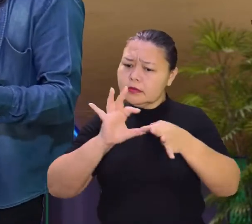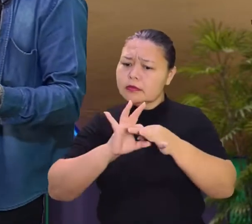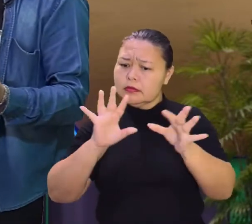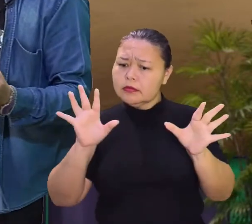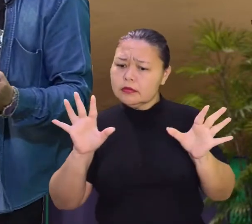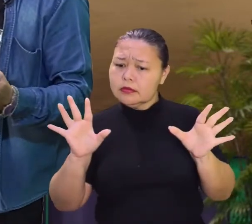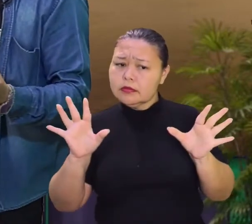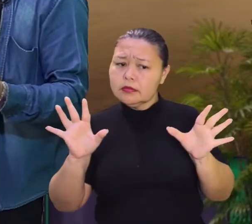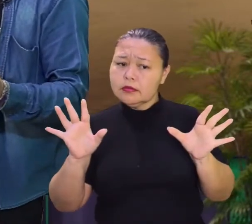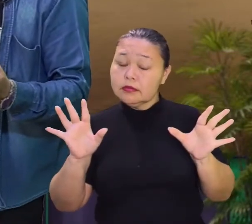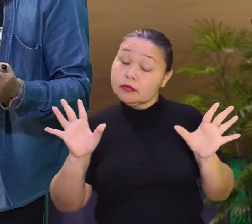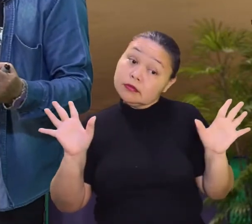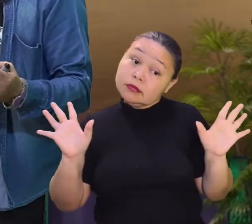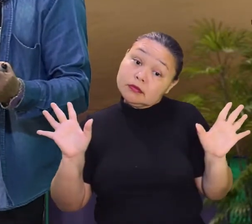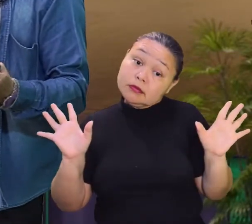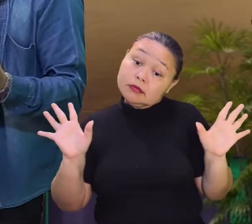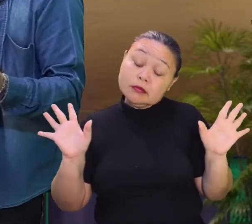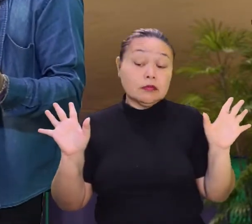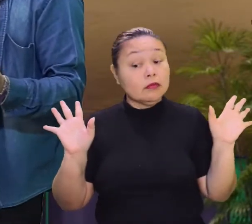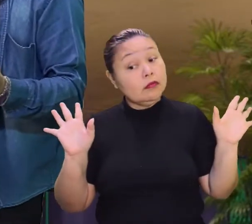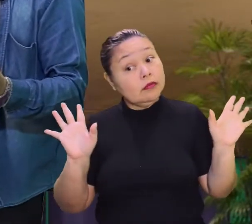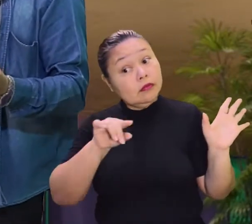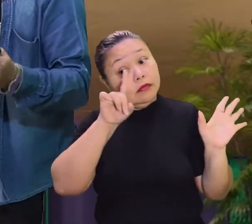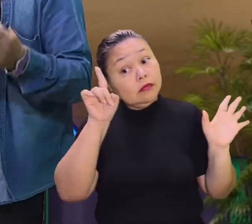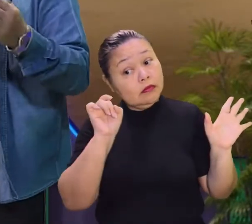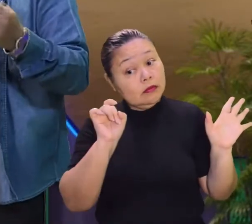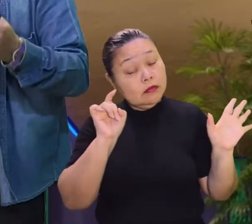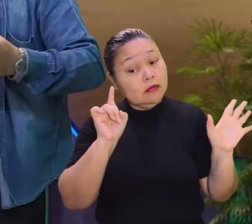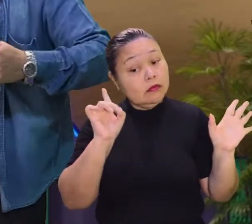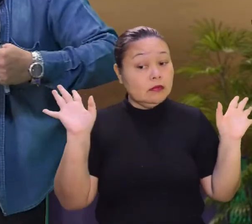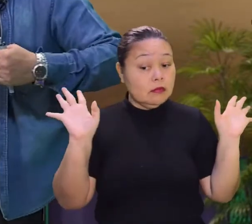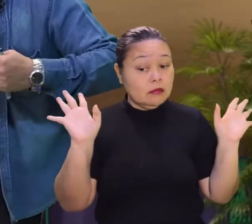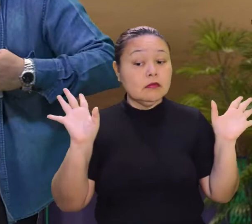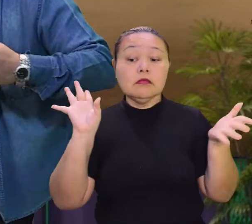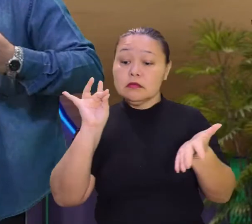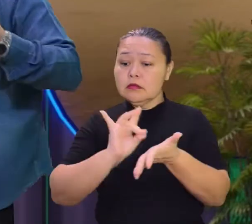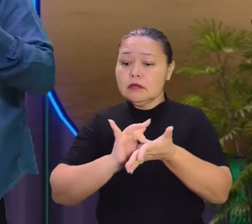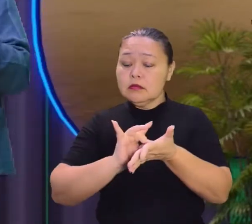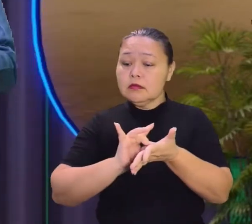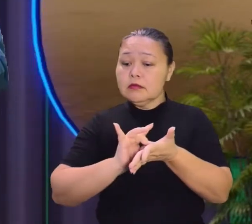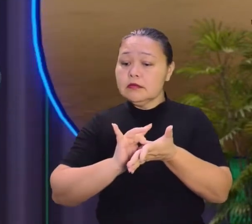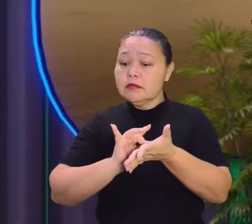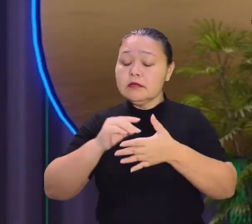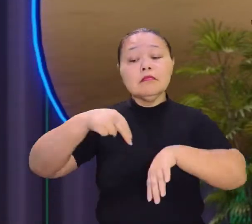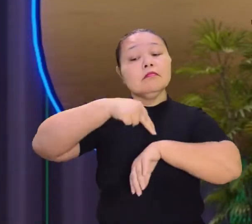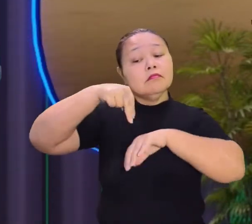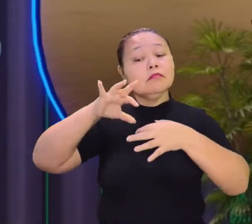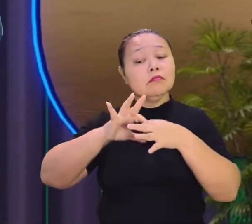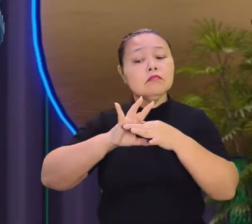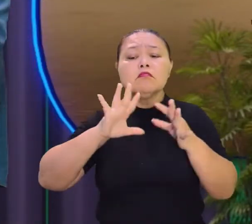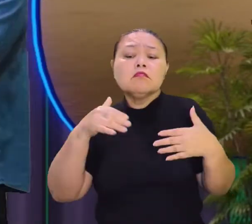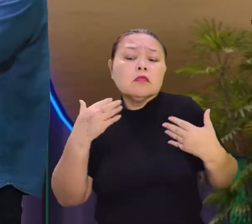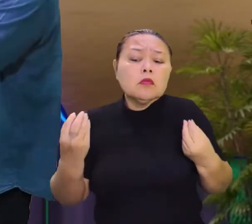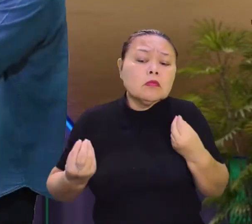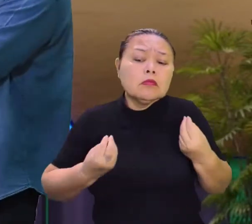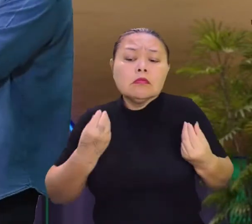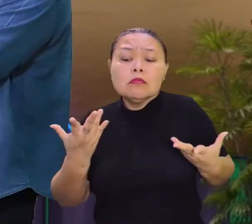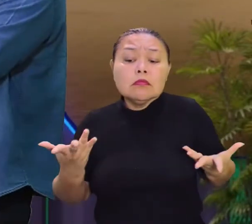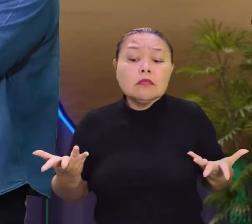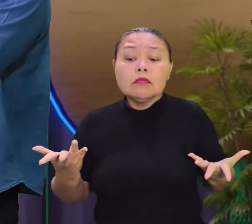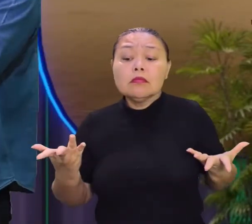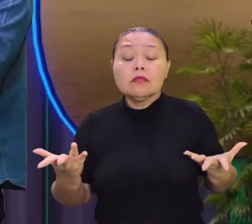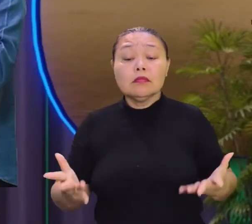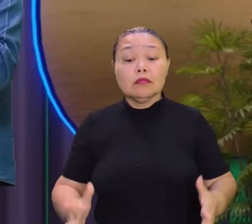independentes? Essa questão, né? Será se realmente esta nação é independente? Em que sentido ela é